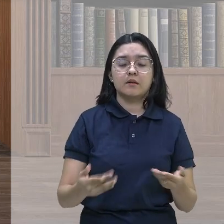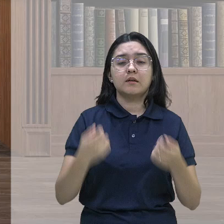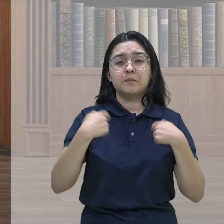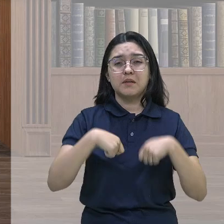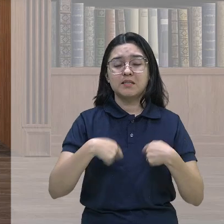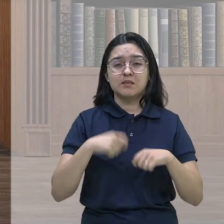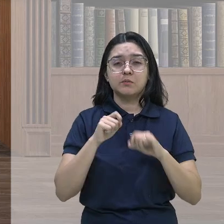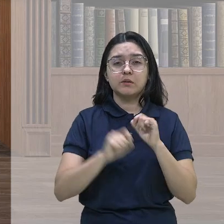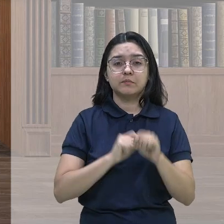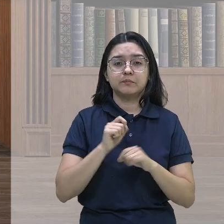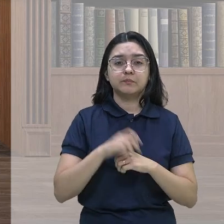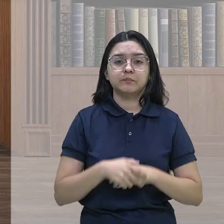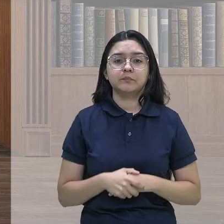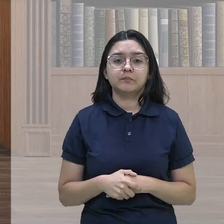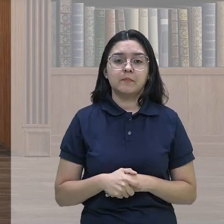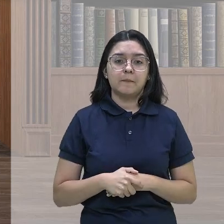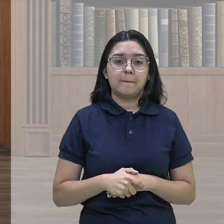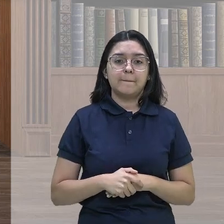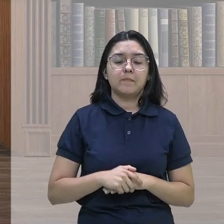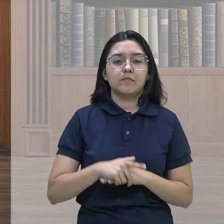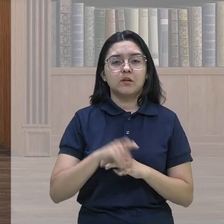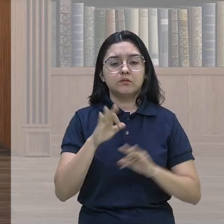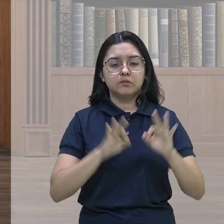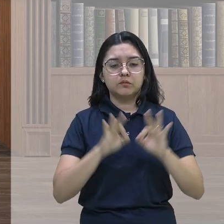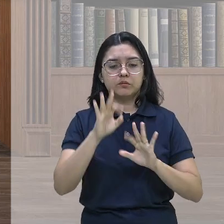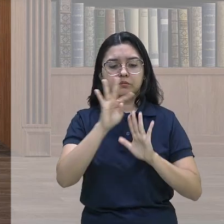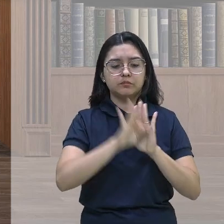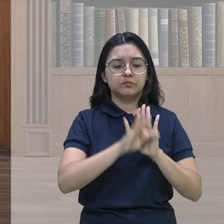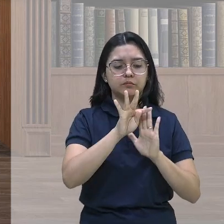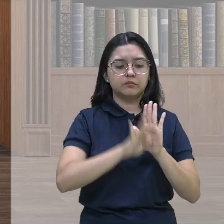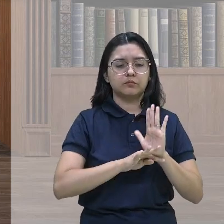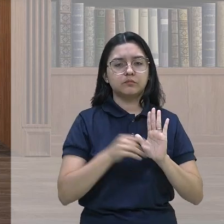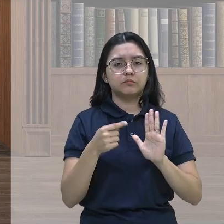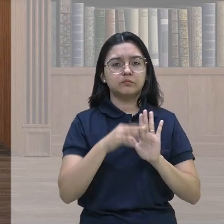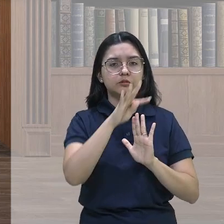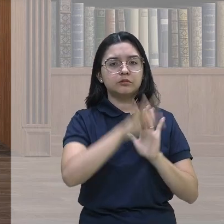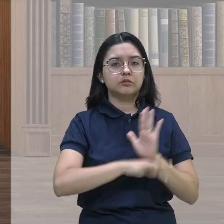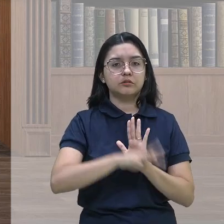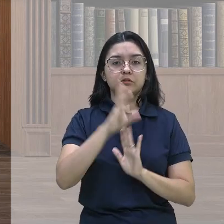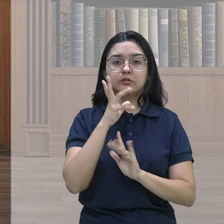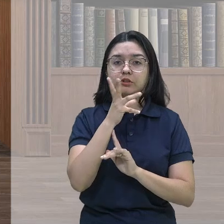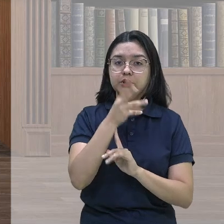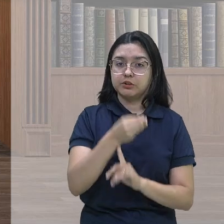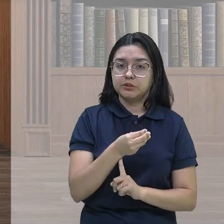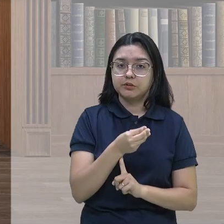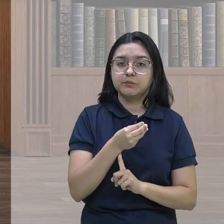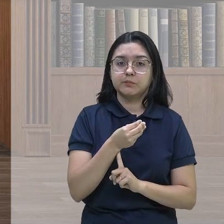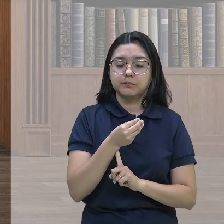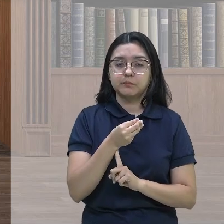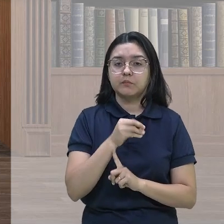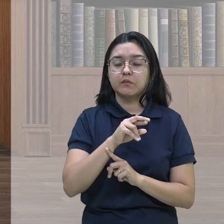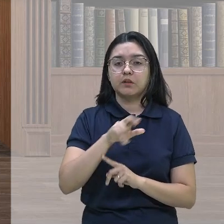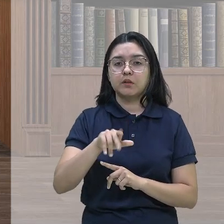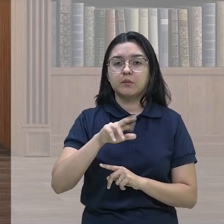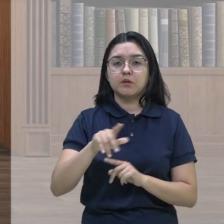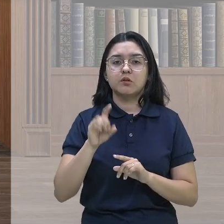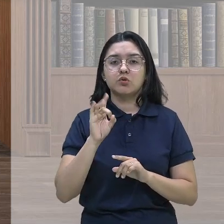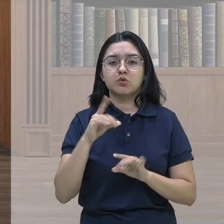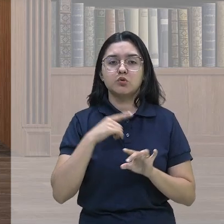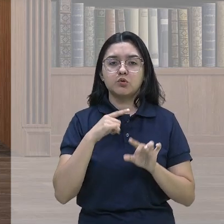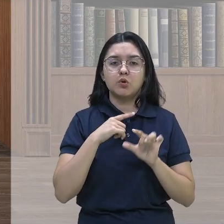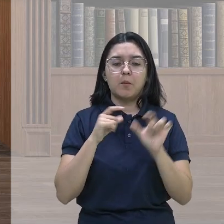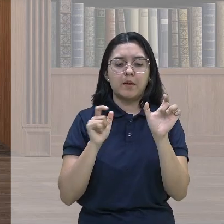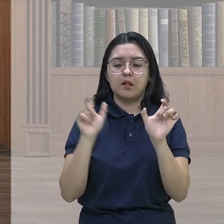necessária quando a gente está estruturando um texto para ele ser artístico. Não é só uma mera combinação